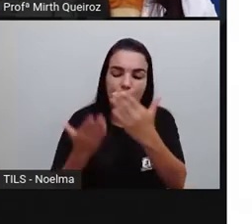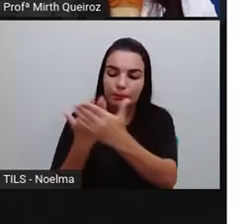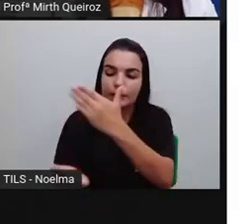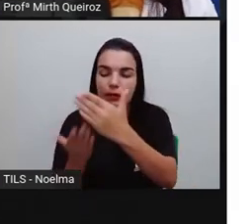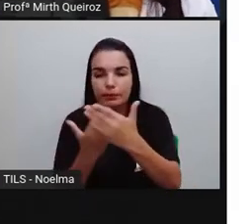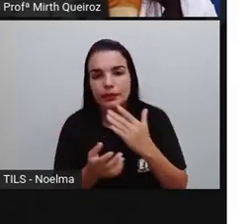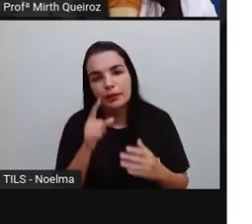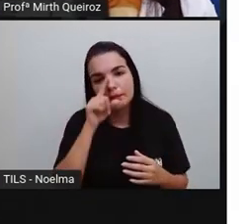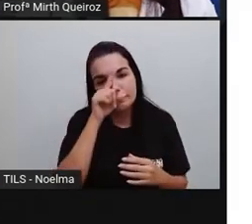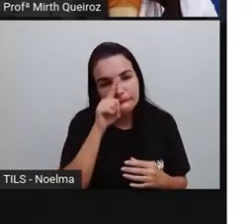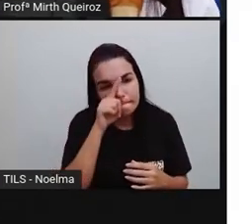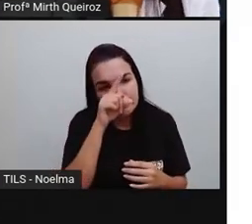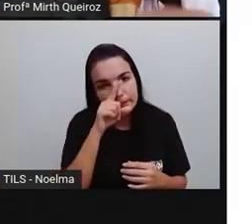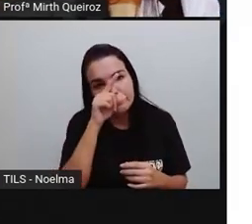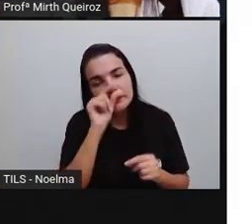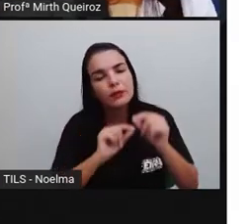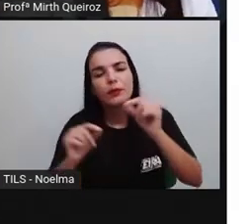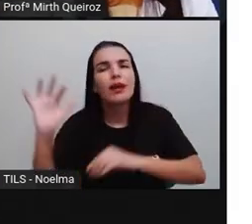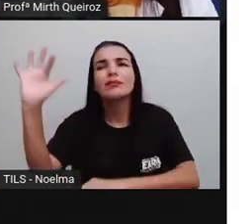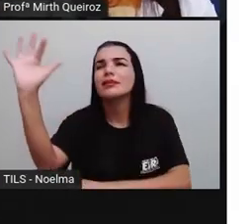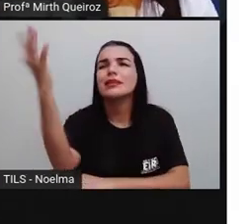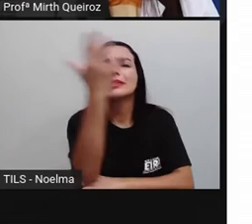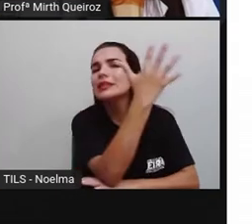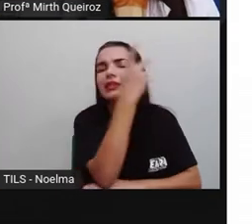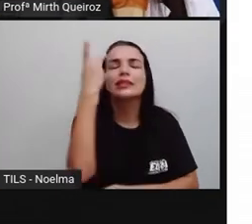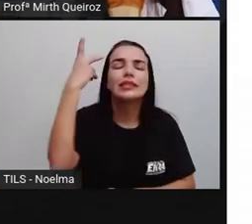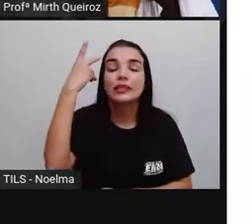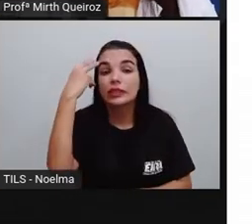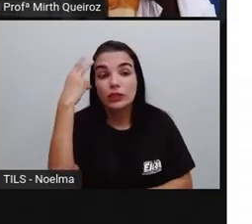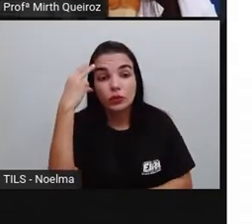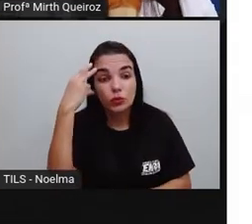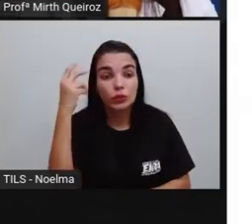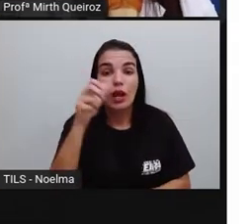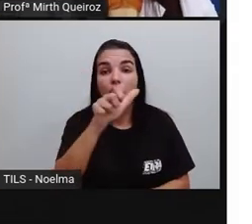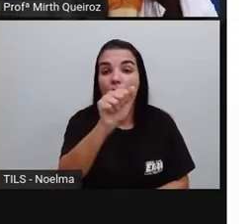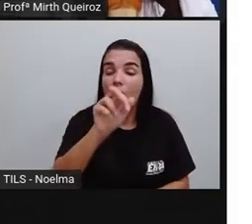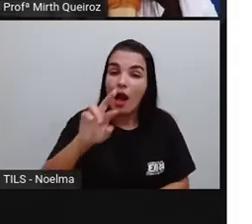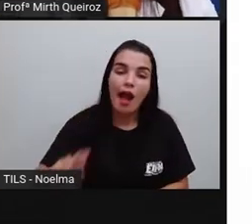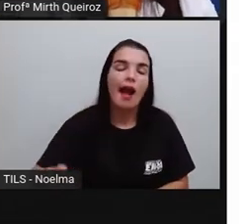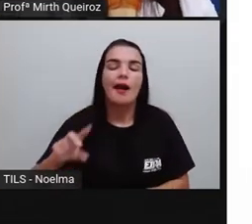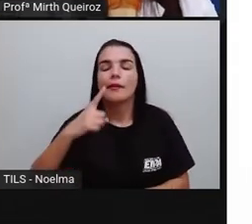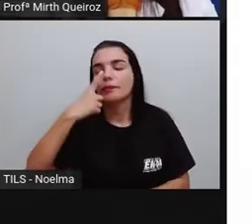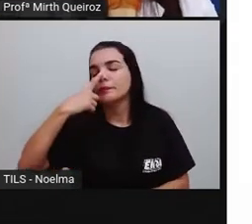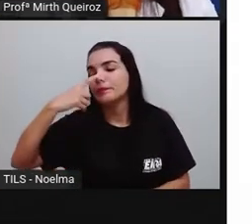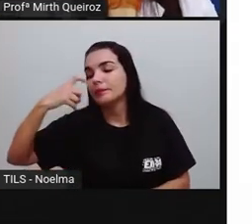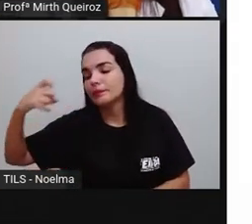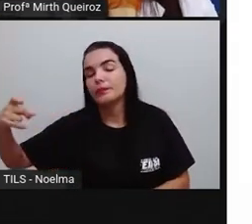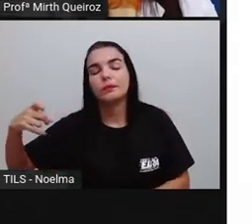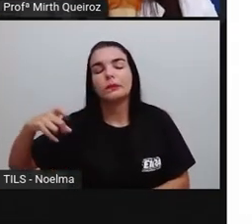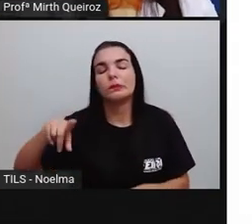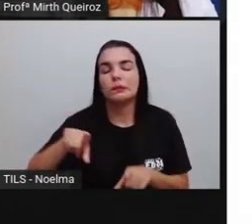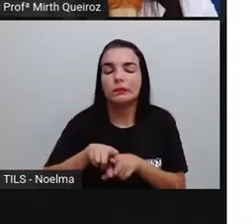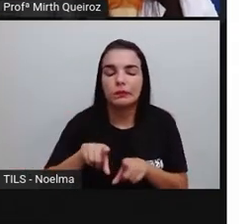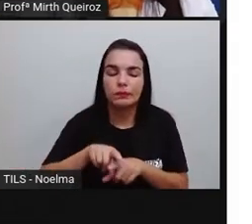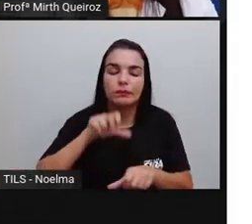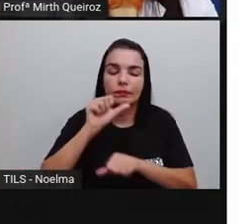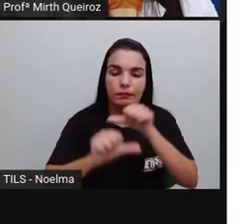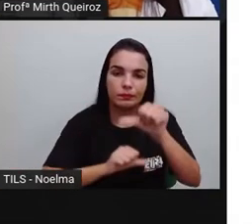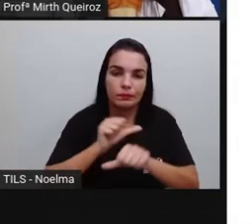também, quando a gente fala natureza, a natureza envolve tudo, né? Onde o ar vai ser poluído, ocasionando aí nessas